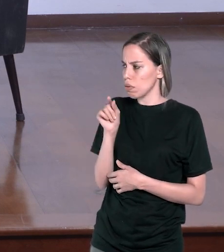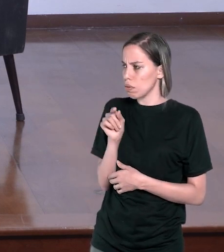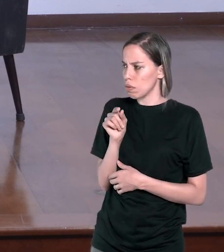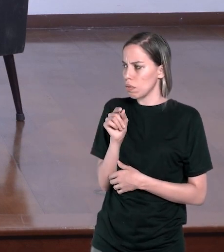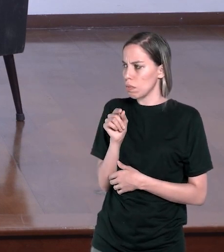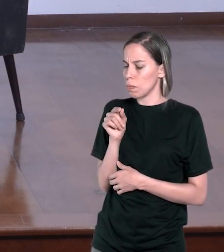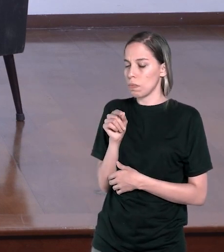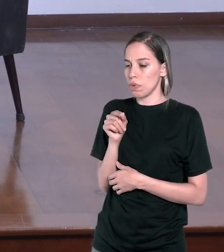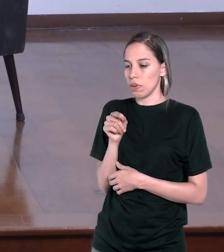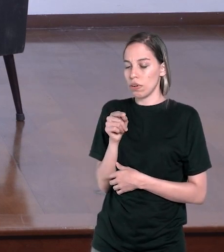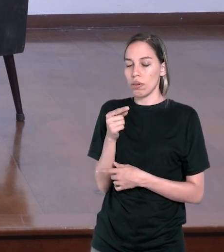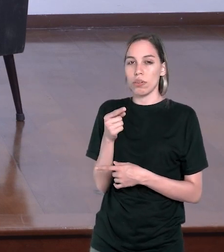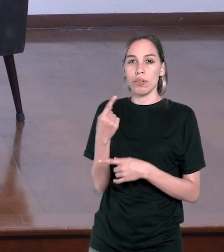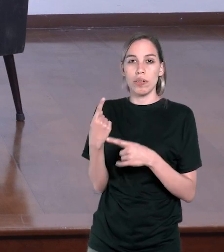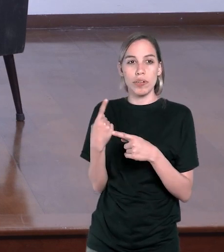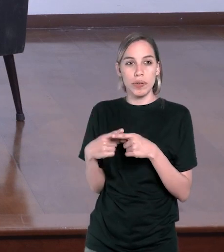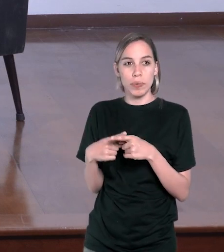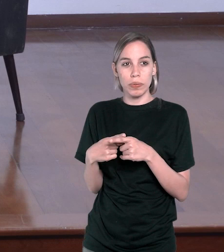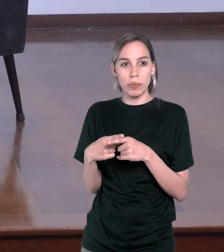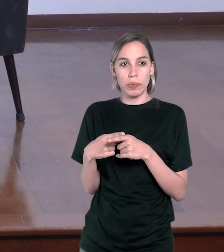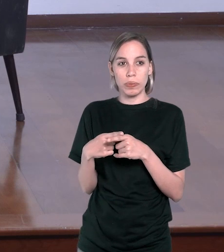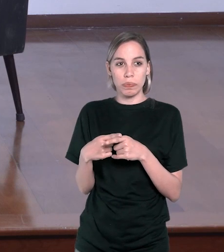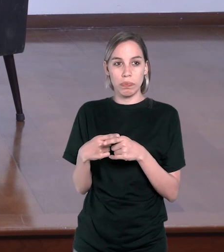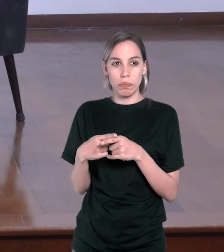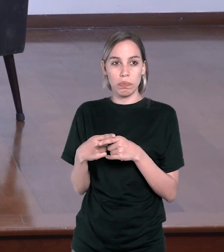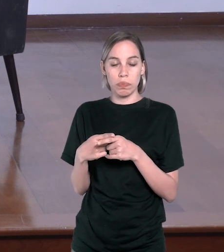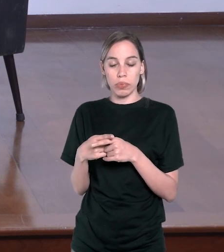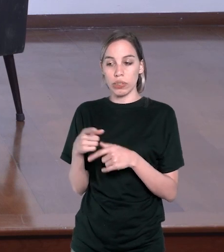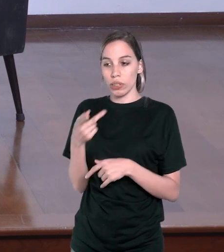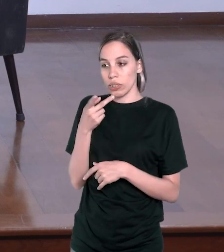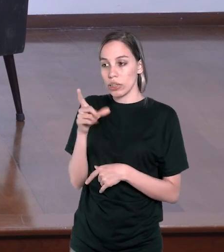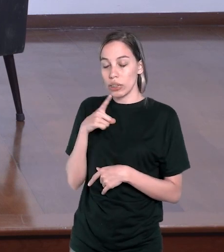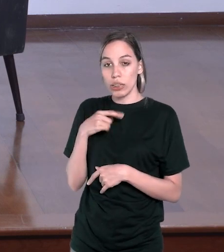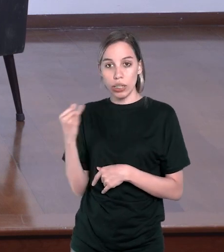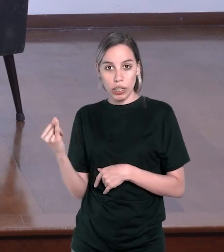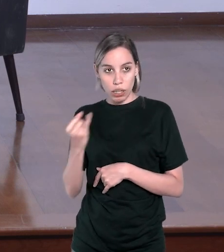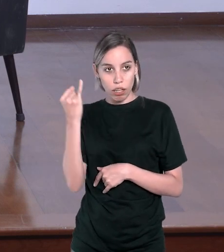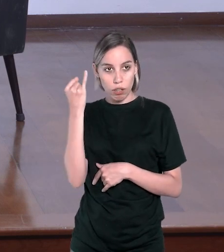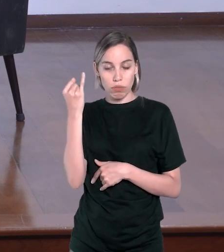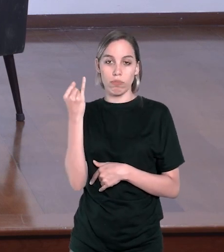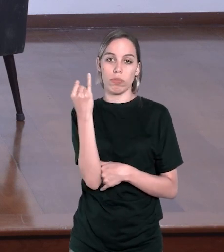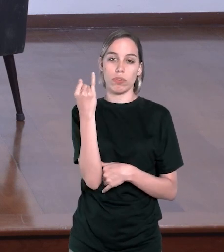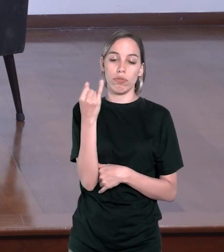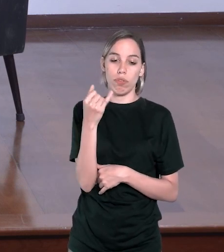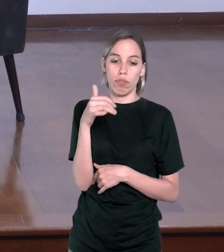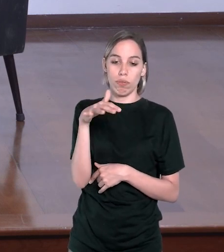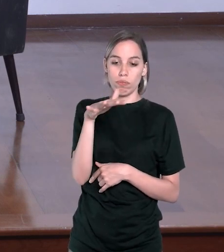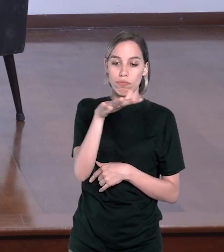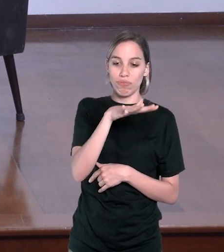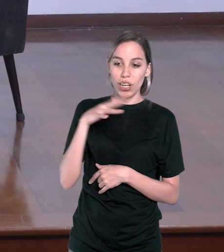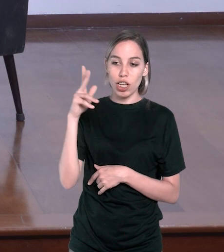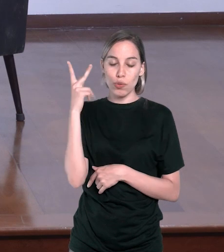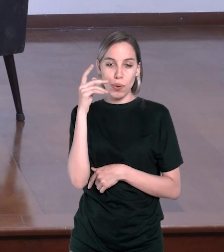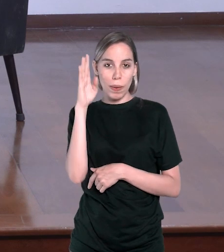fenômeno literário de importância no cenário literário brasileiro, né? Eu acho que